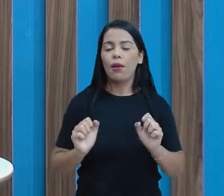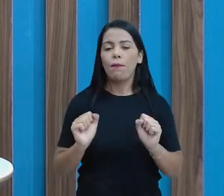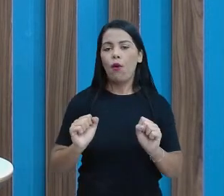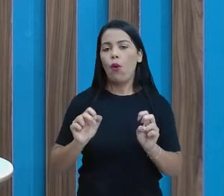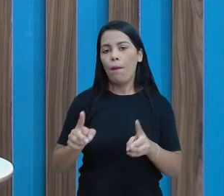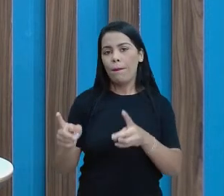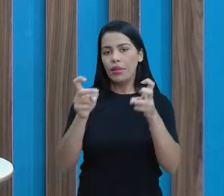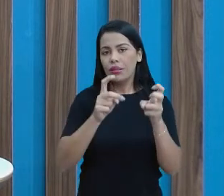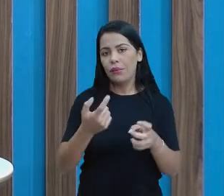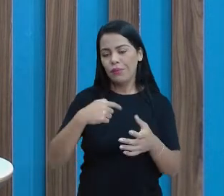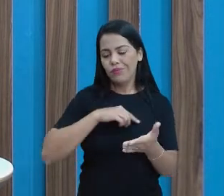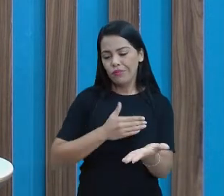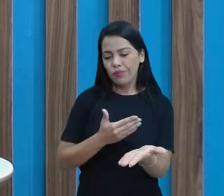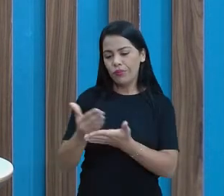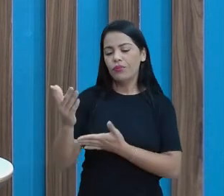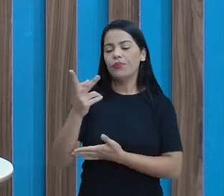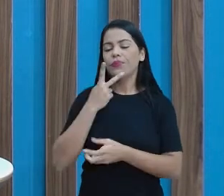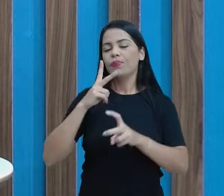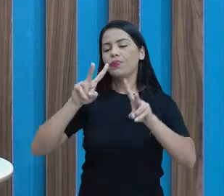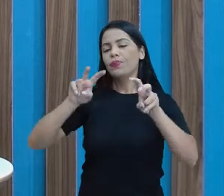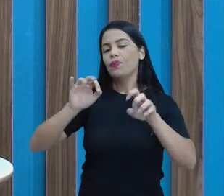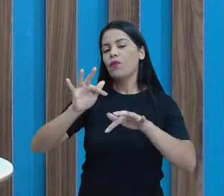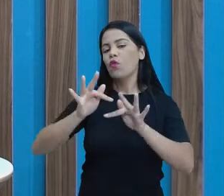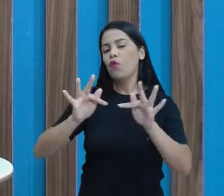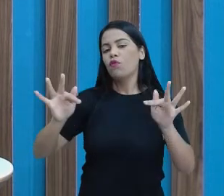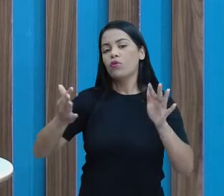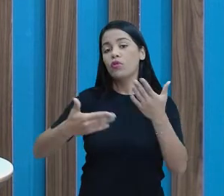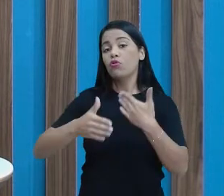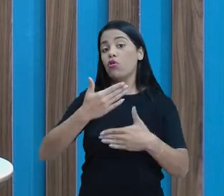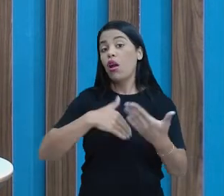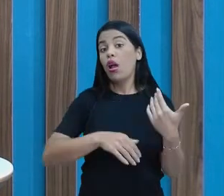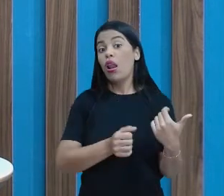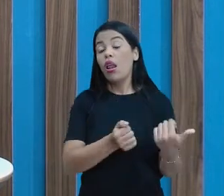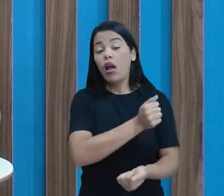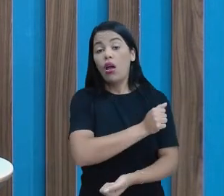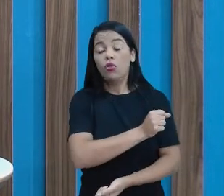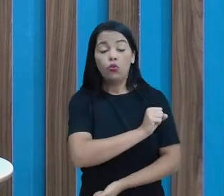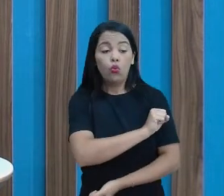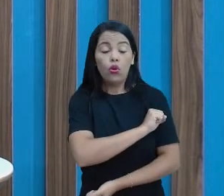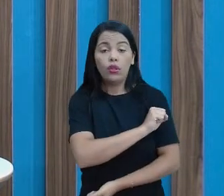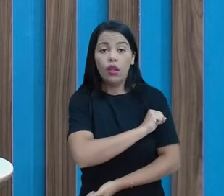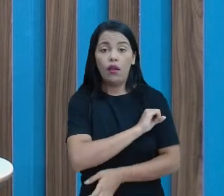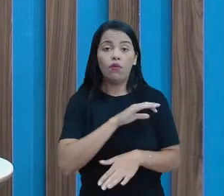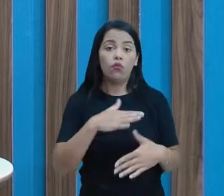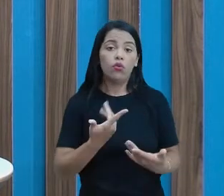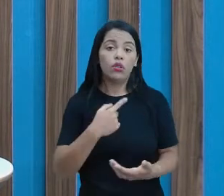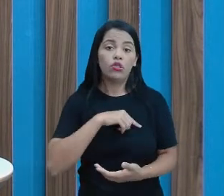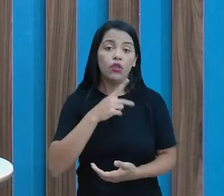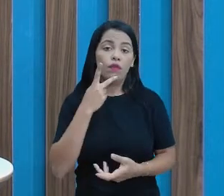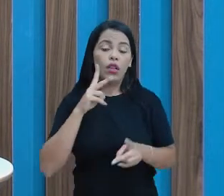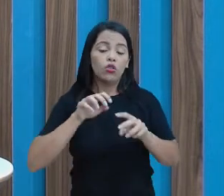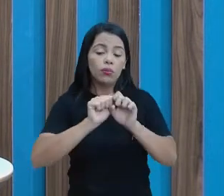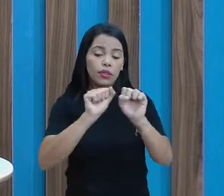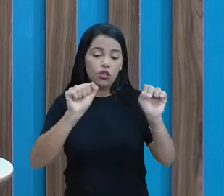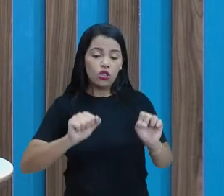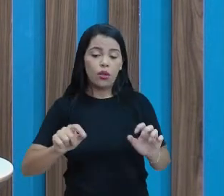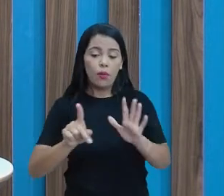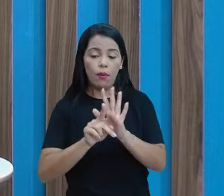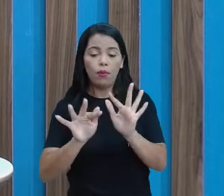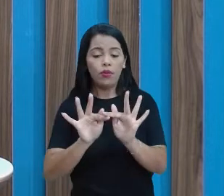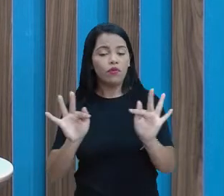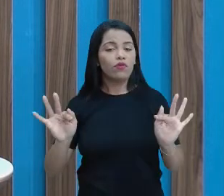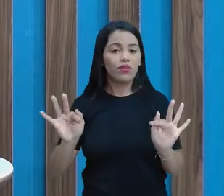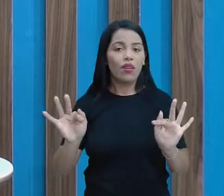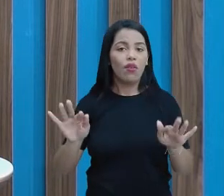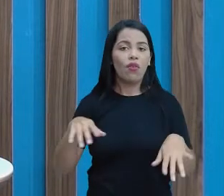já começa a falar de função lá no 8º ano, quando a gente fala de sistema de equação, por exemplo. A gente começa a